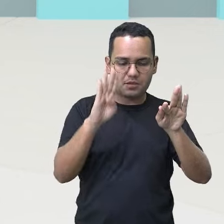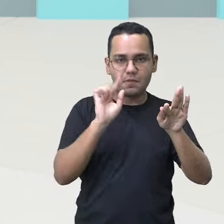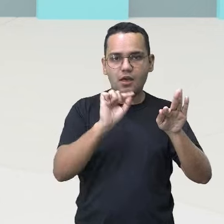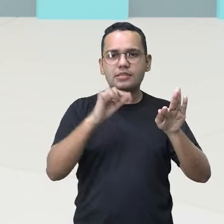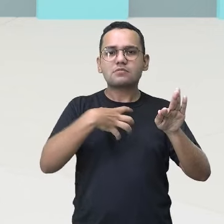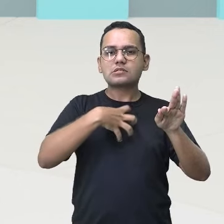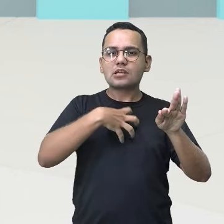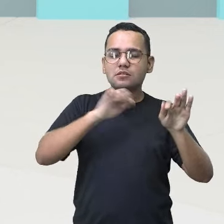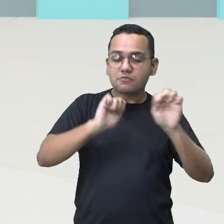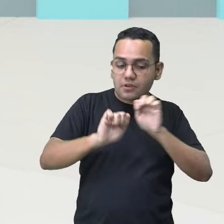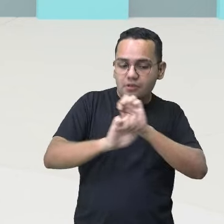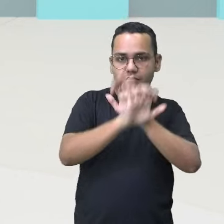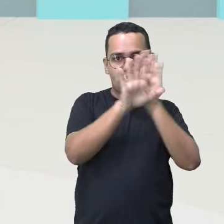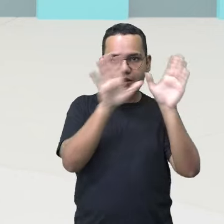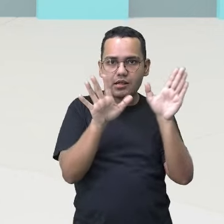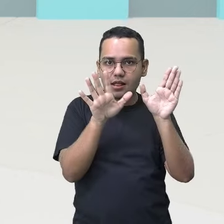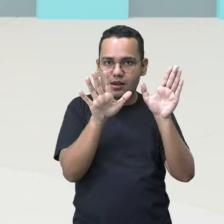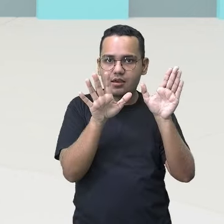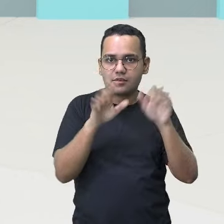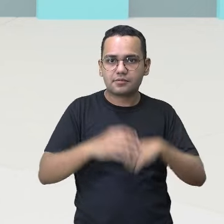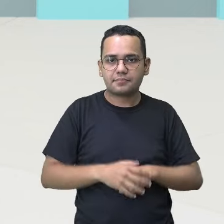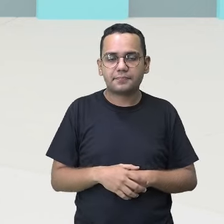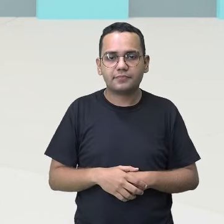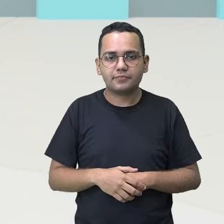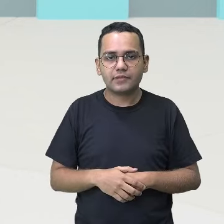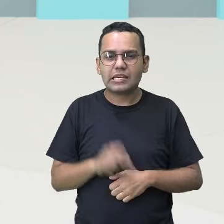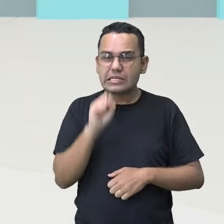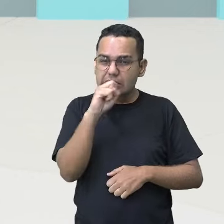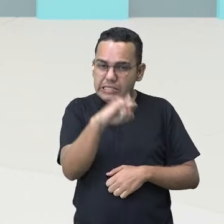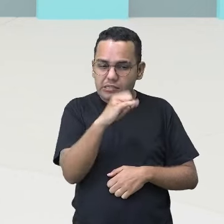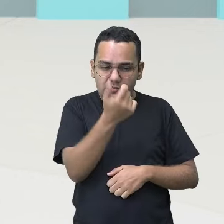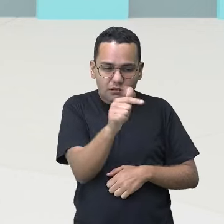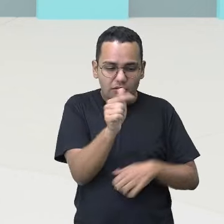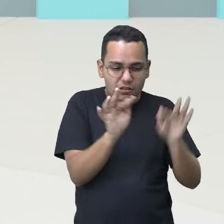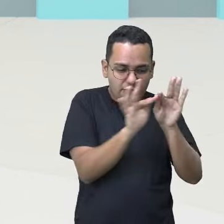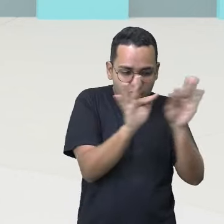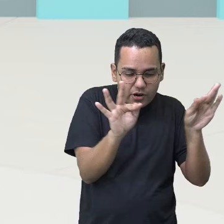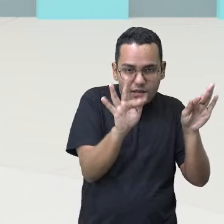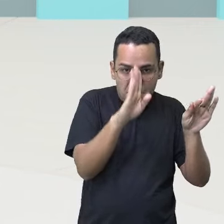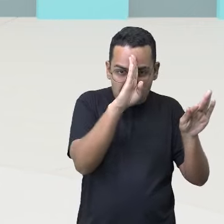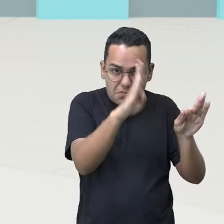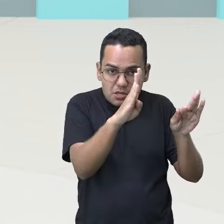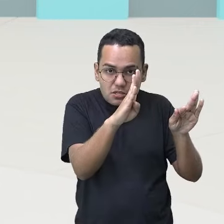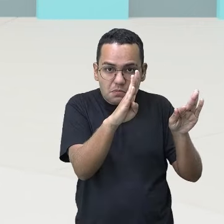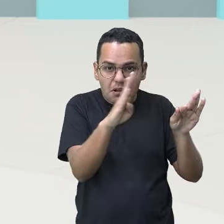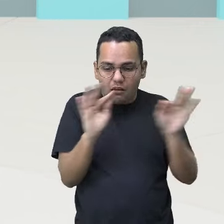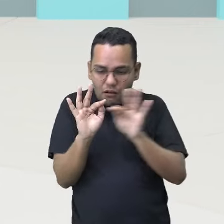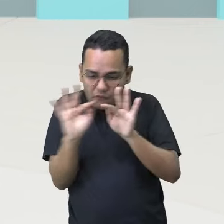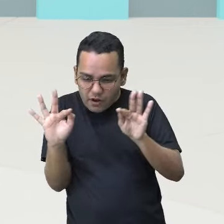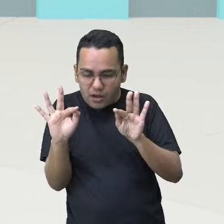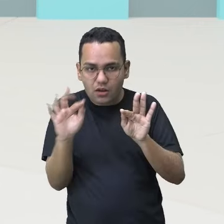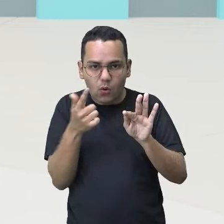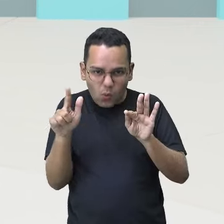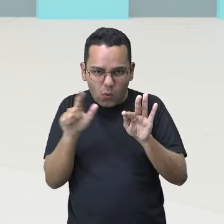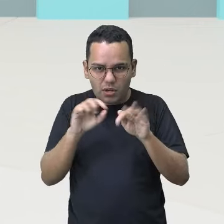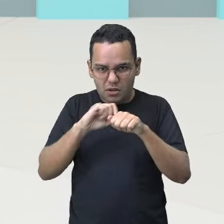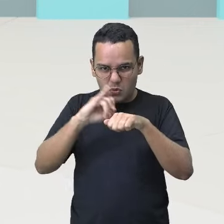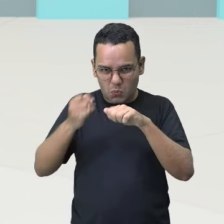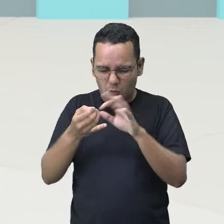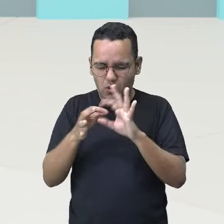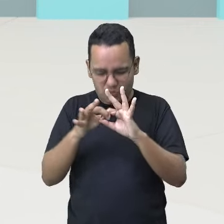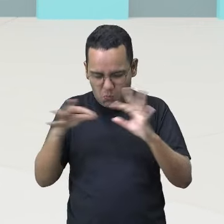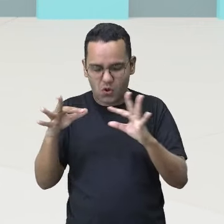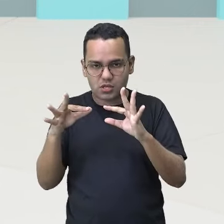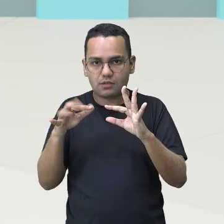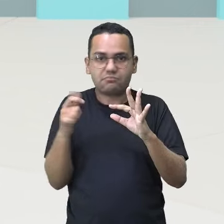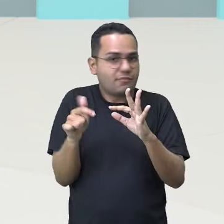construção inteira sem a oração principal a oração subordinada não é nada beleza não vai fazer sentido